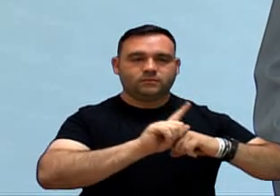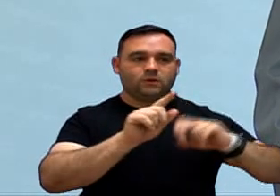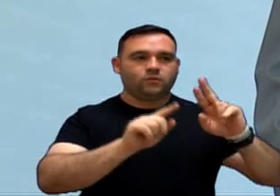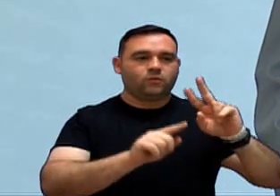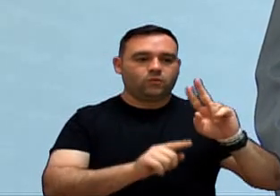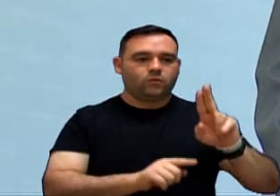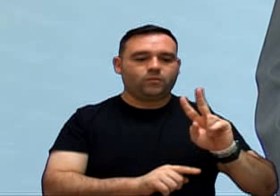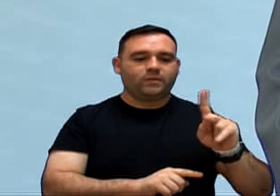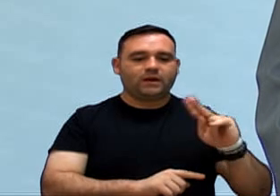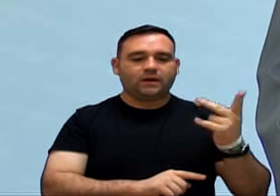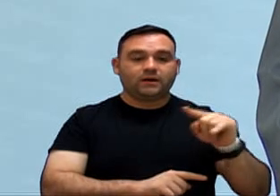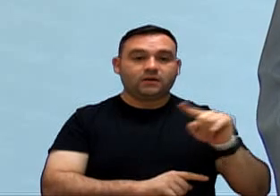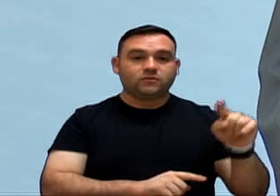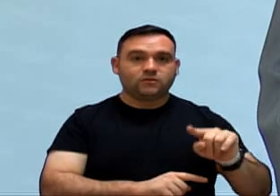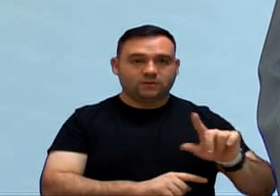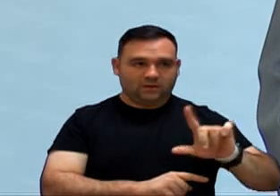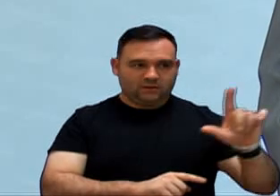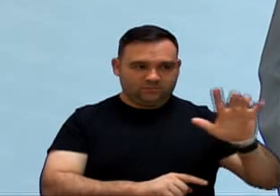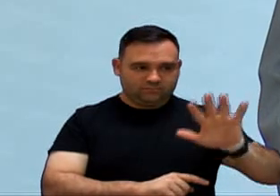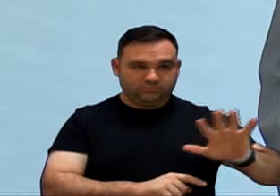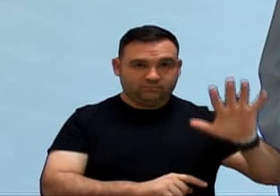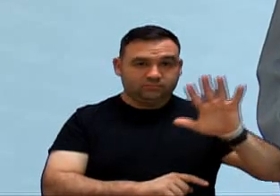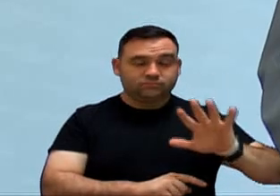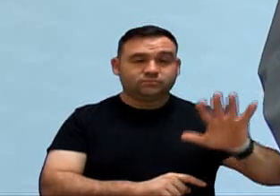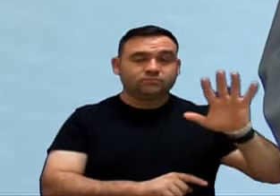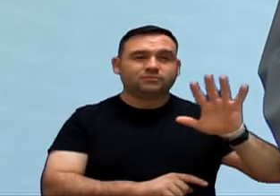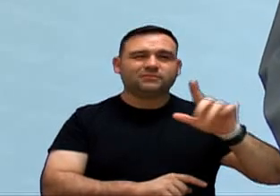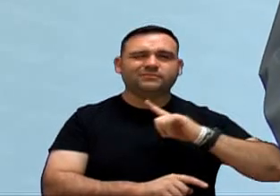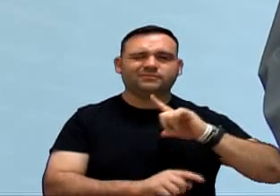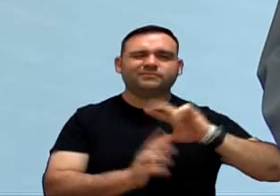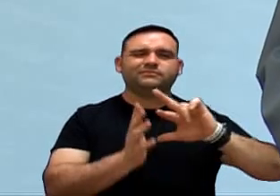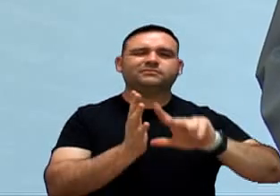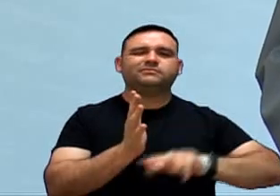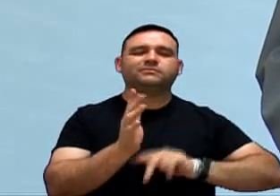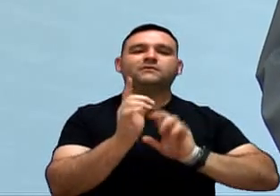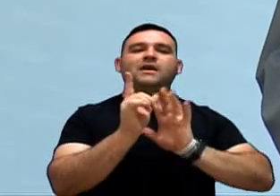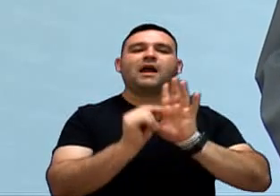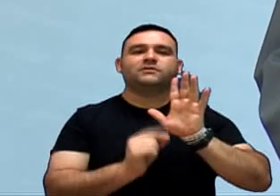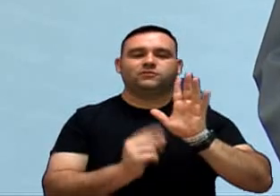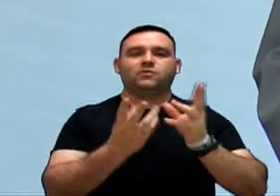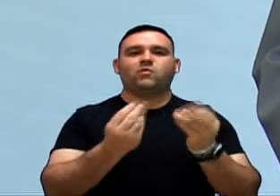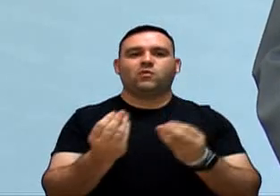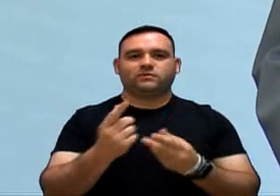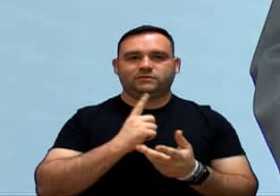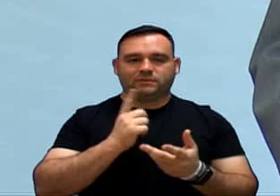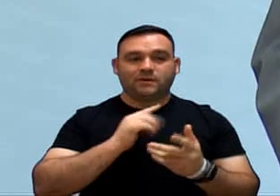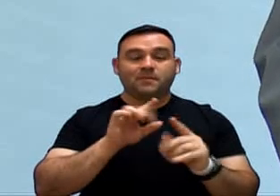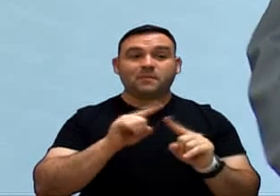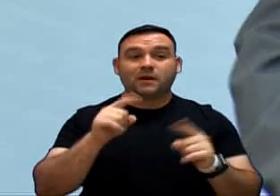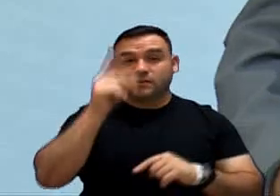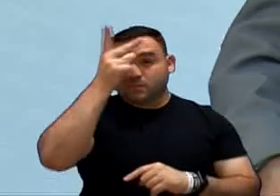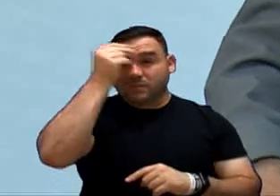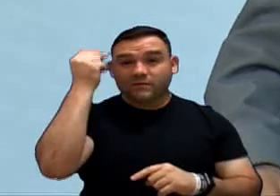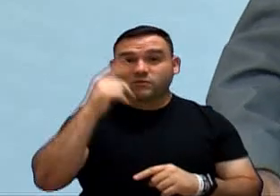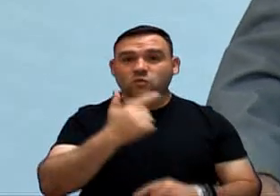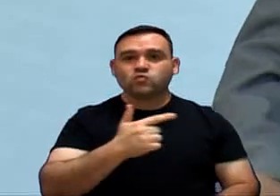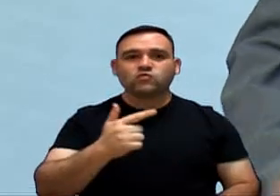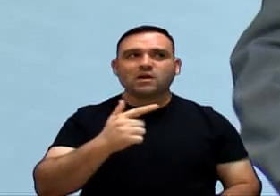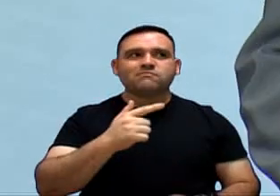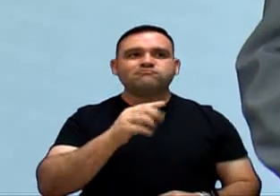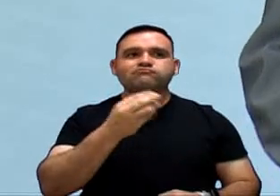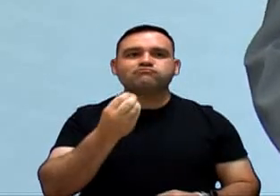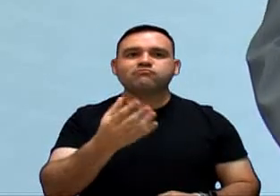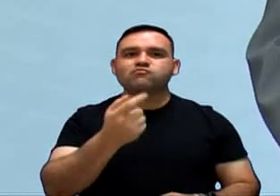UPH da Zona Leste, tem uma série de artigos, porém, a Prefeitura não